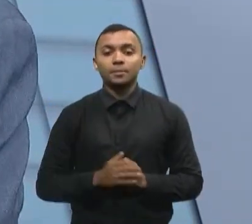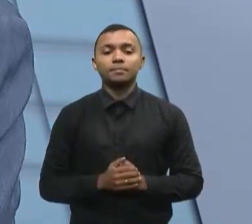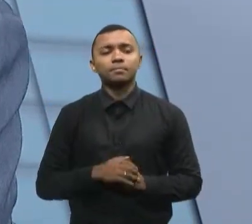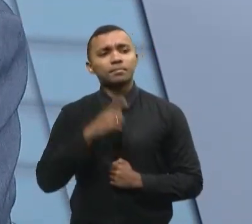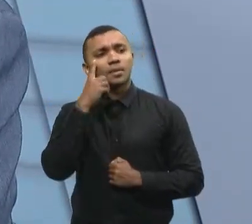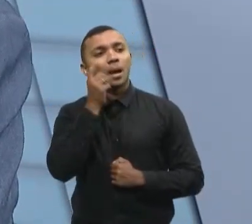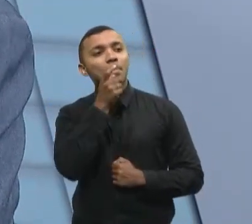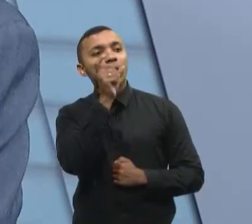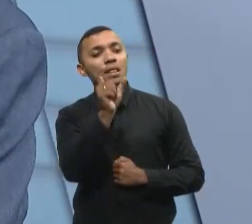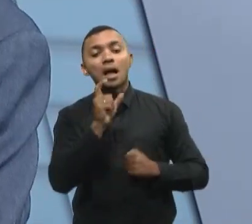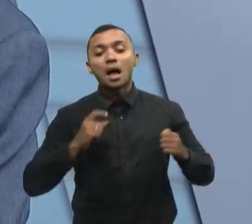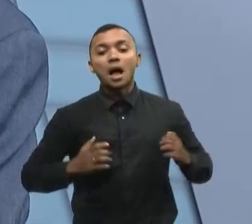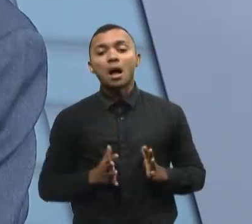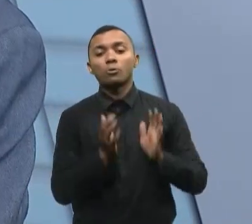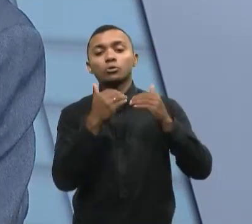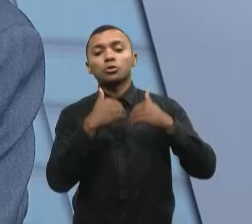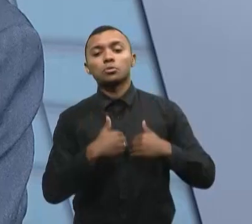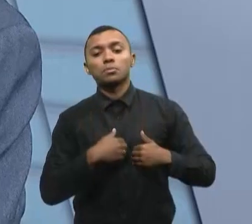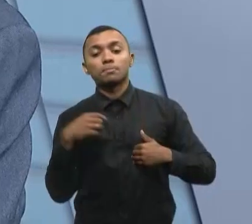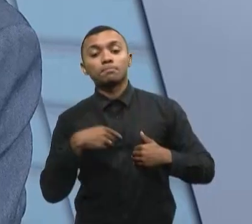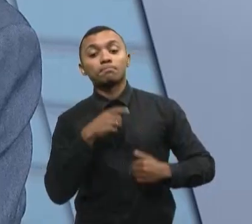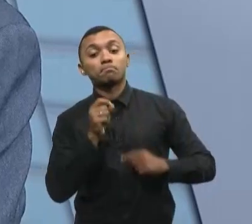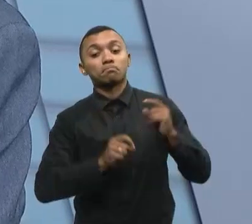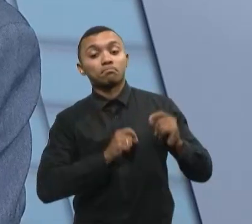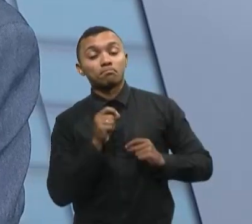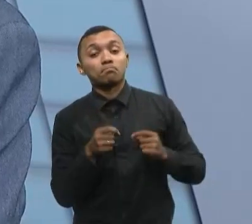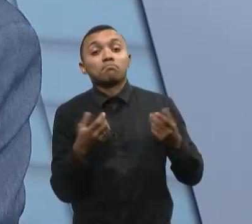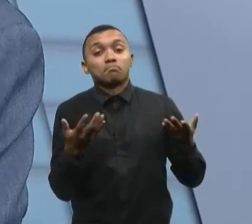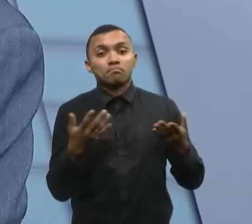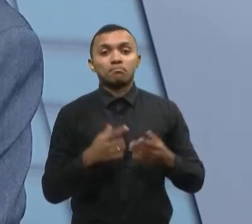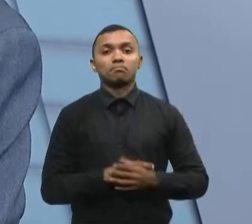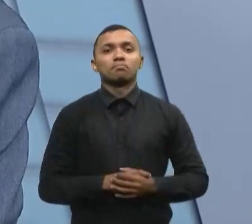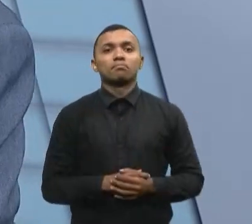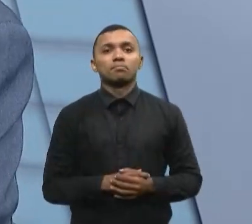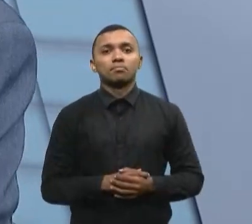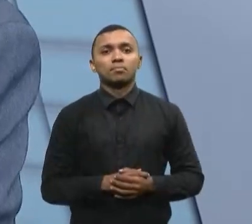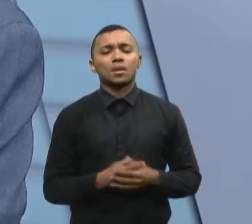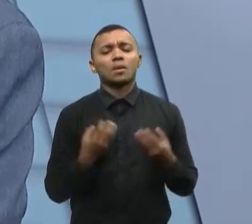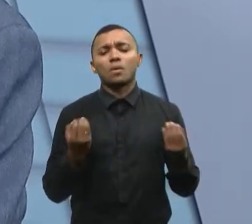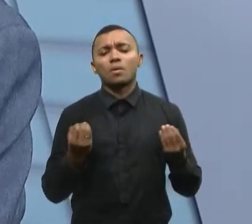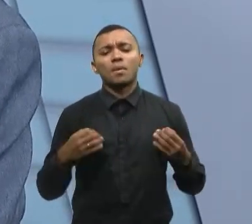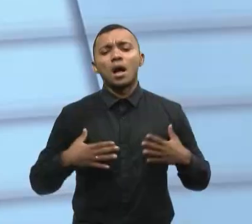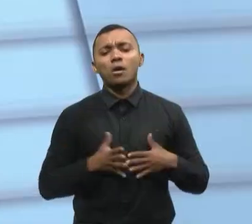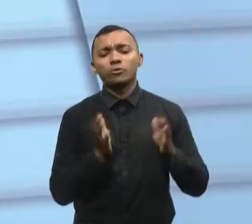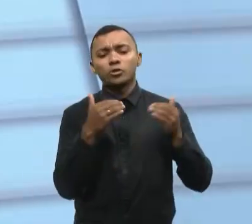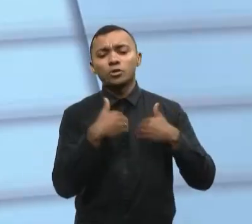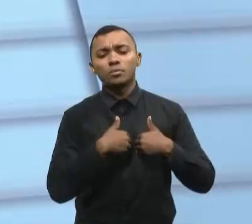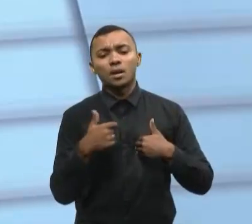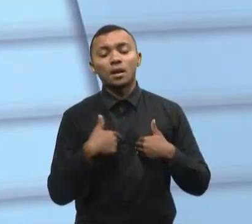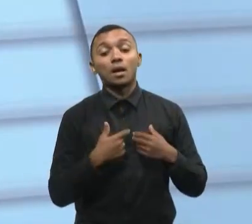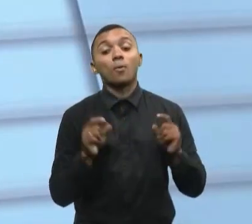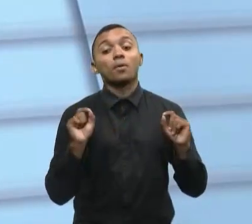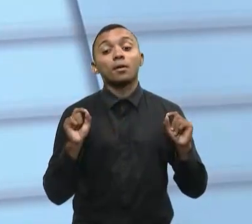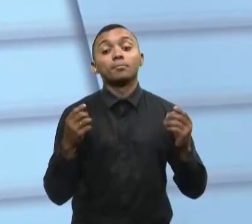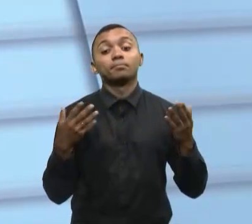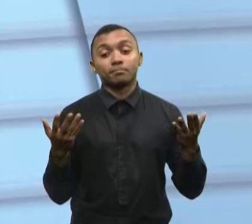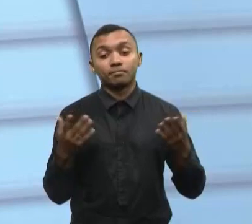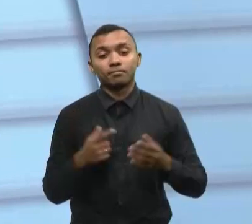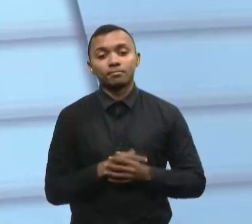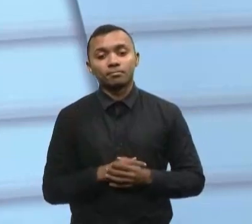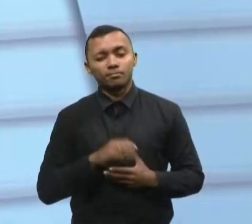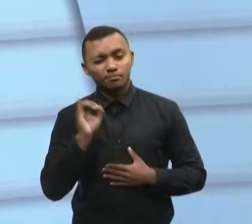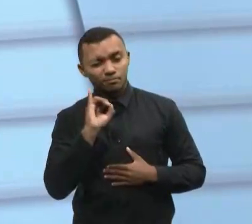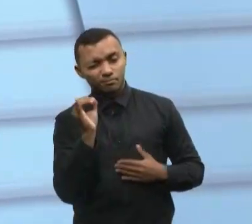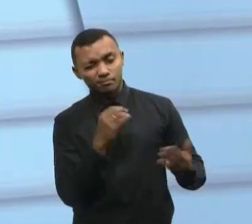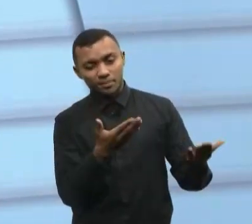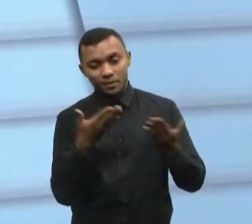autismo? O transtorno do espectro autista. Como é que a gente pode definir? Então, Renato, o próprio nome ele já traz. Seja bem-vindo ao programa.